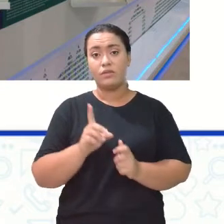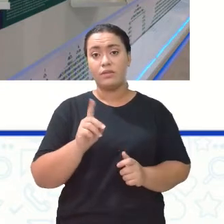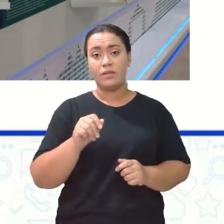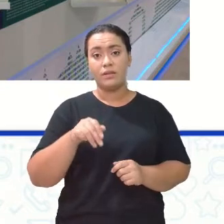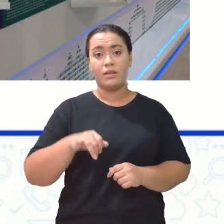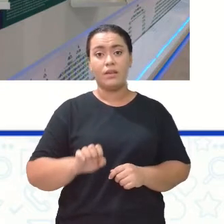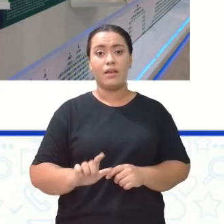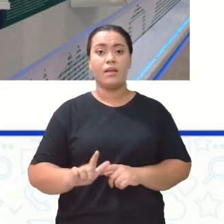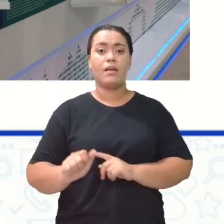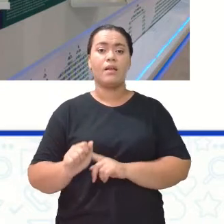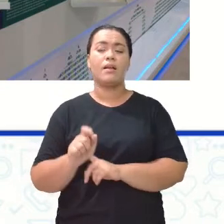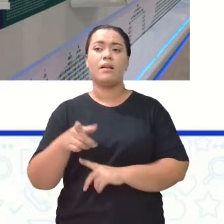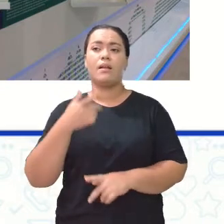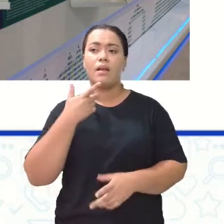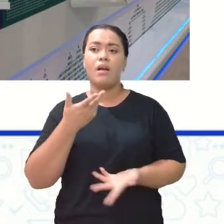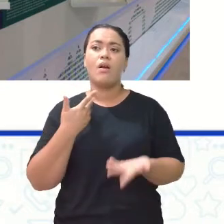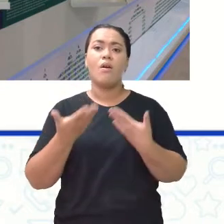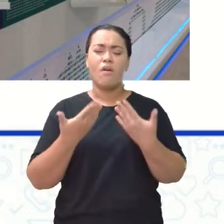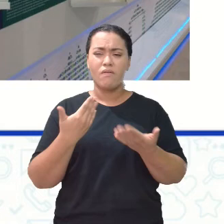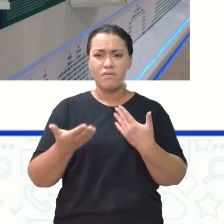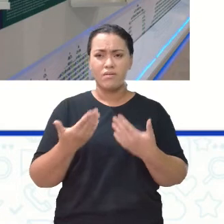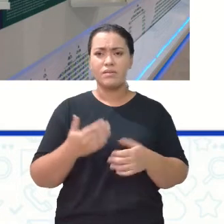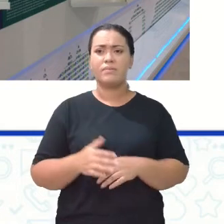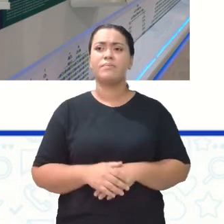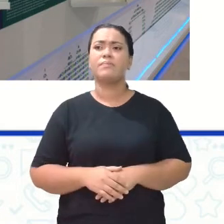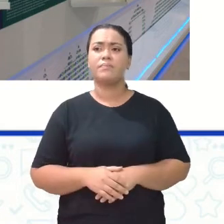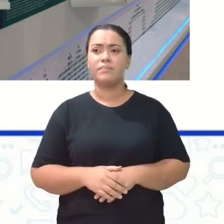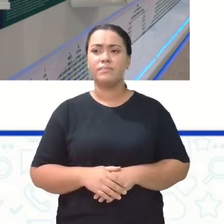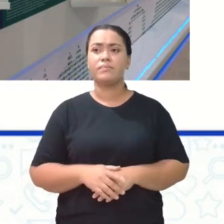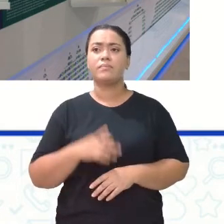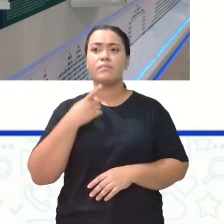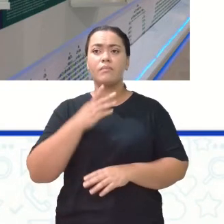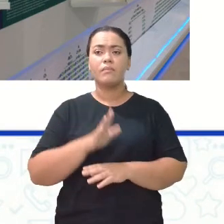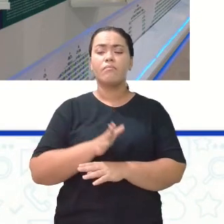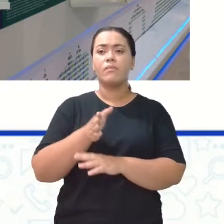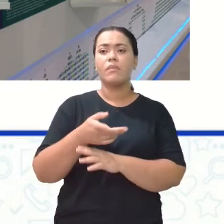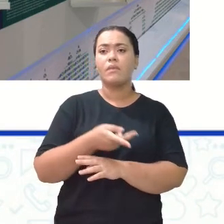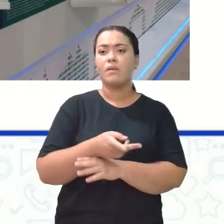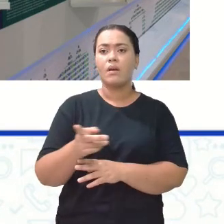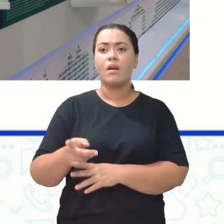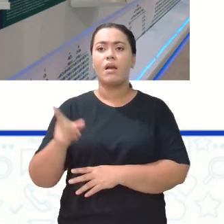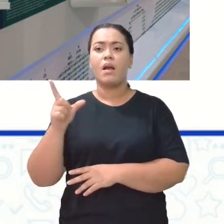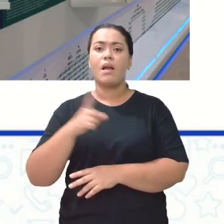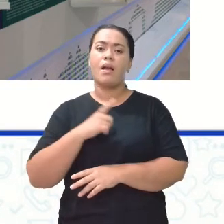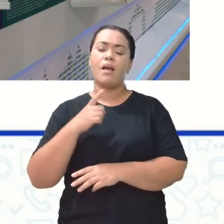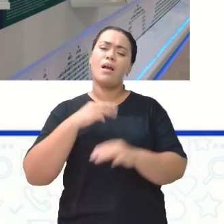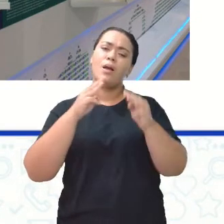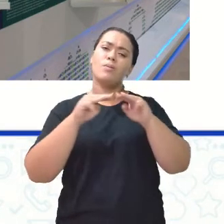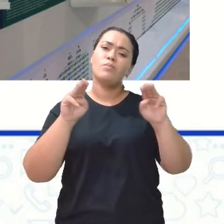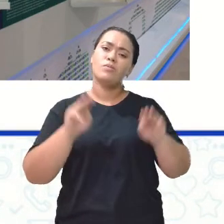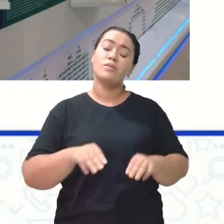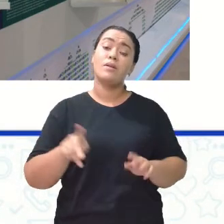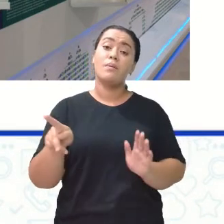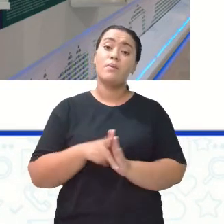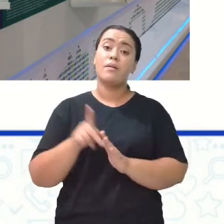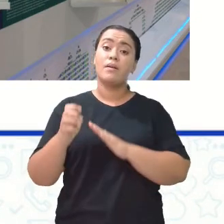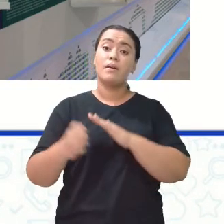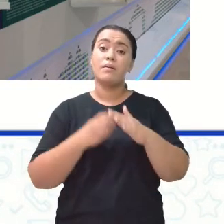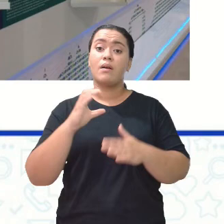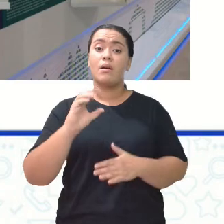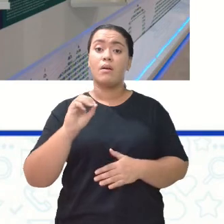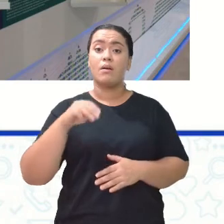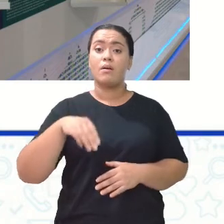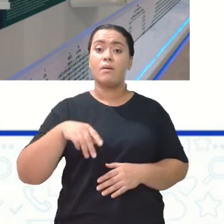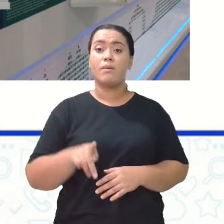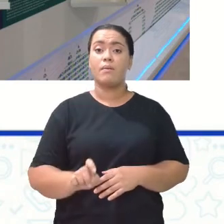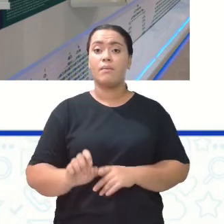vocês daqui a pouco pelo vídeo. E eles foram lá no museu da Compesa. Fala aí um pouquinho para a gente, professora Cláudia.